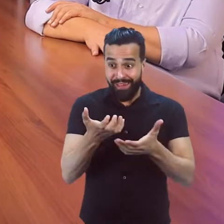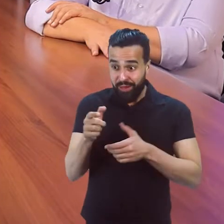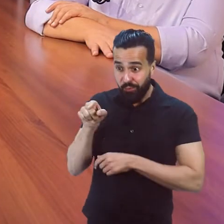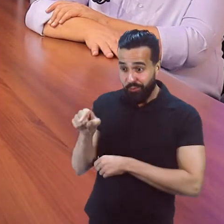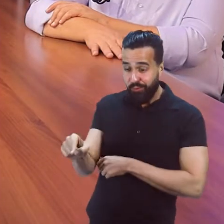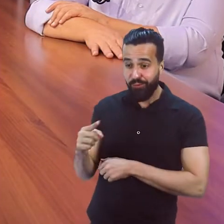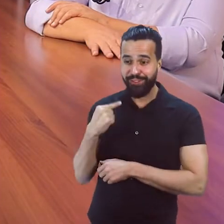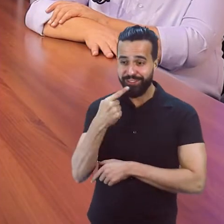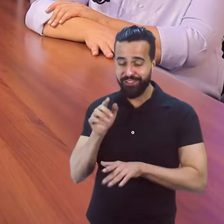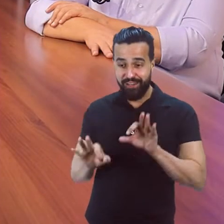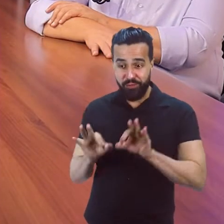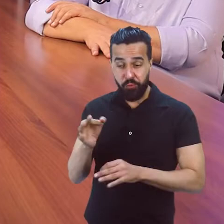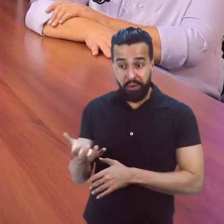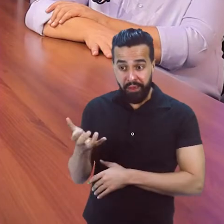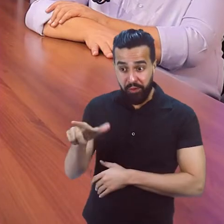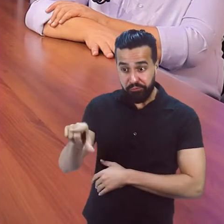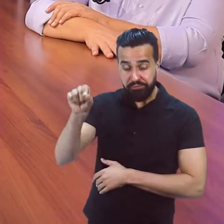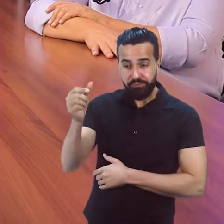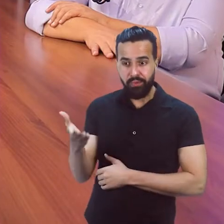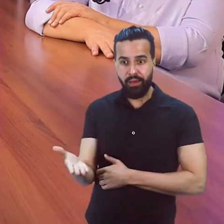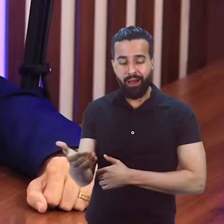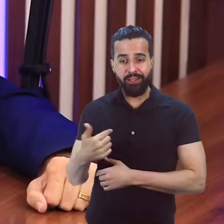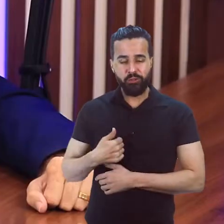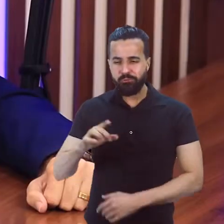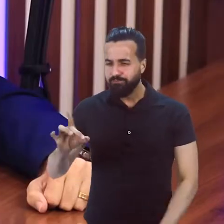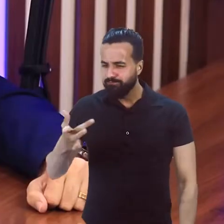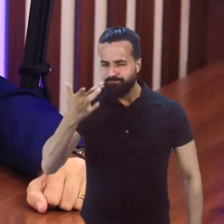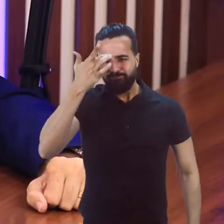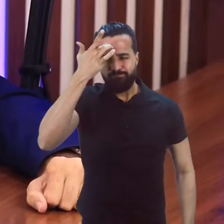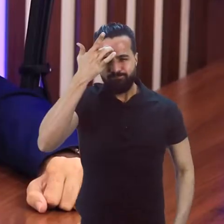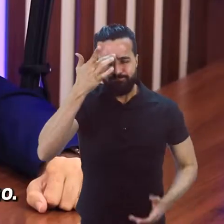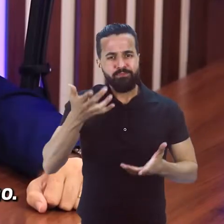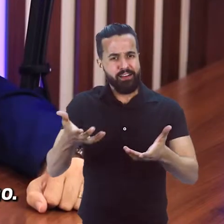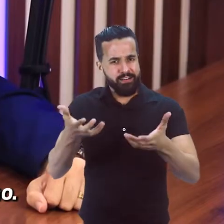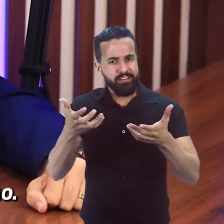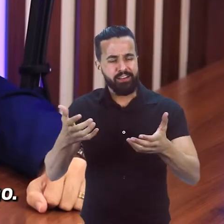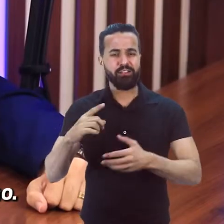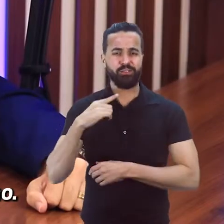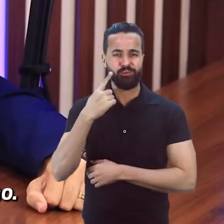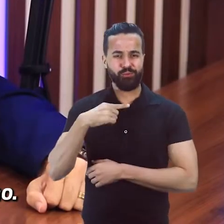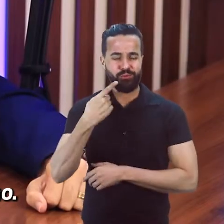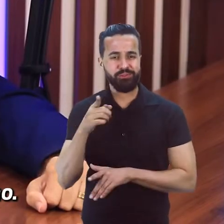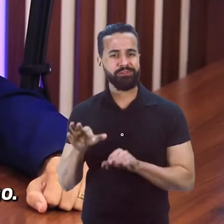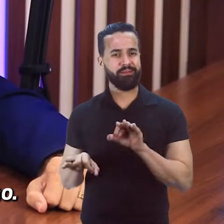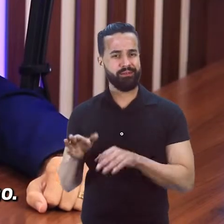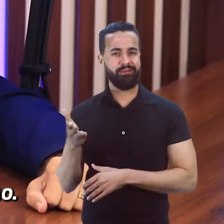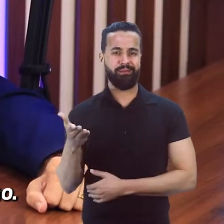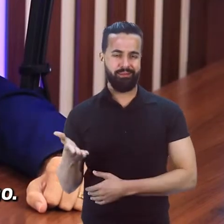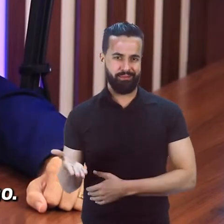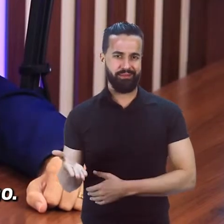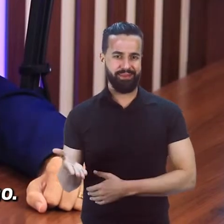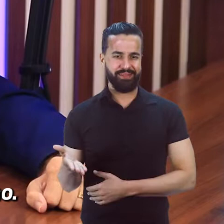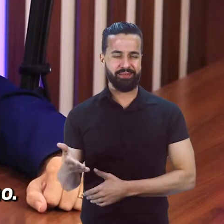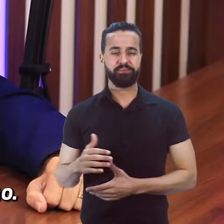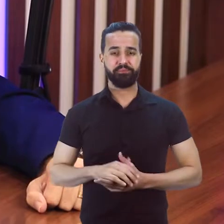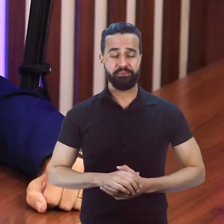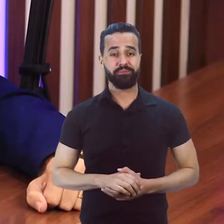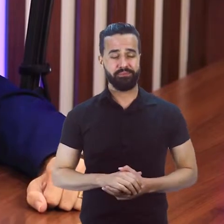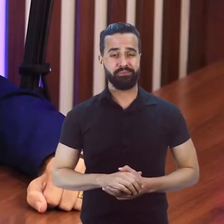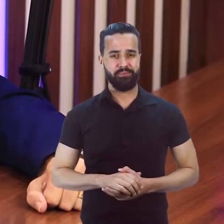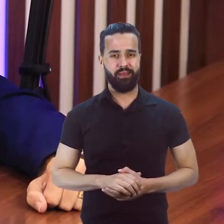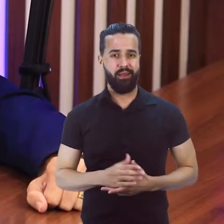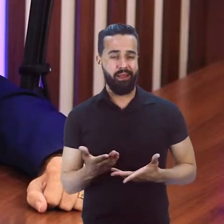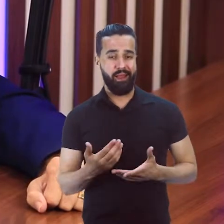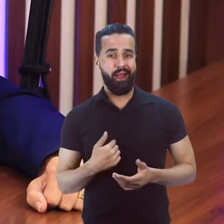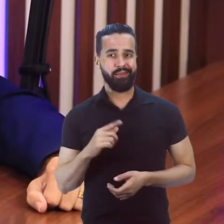aí aquilo entrou na minha cabeça e não saiu mais, Antônio. Né? Então, assim, aí, para tentar resumir mesmo, eu